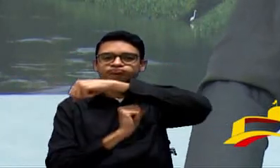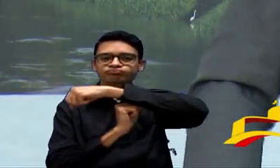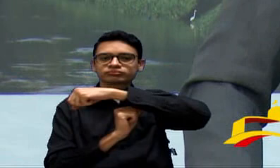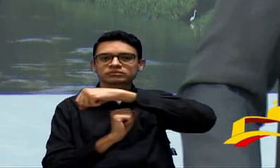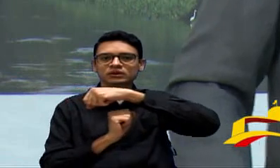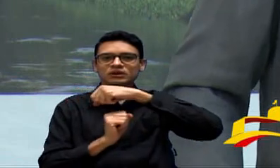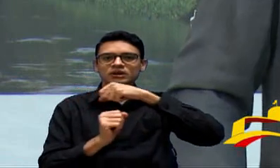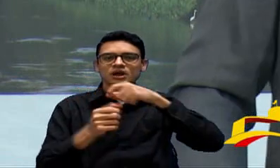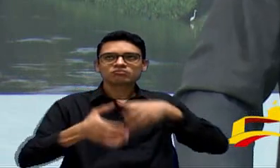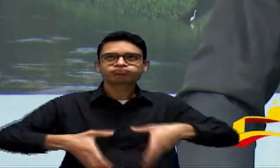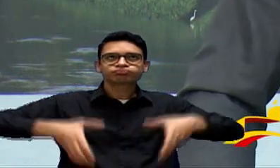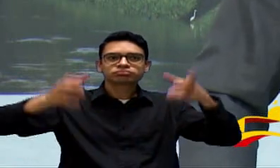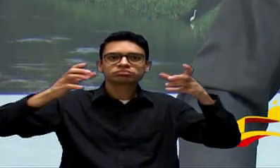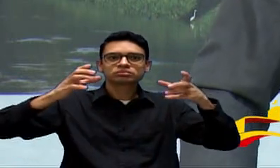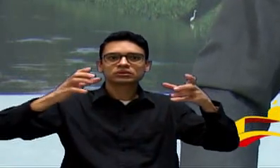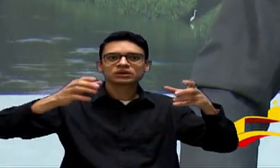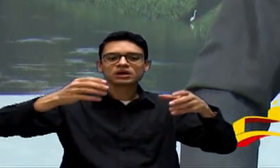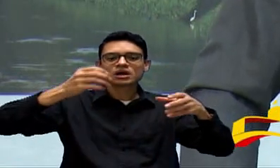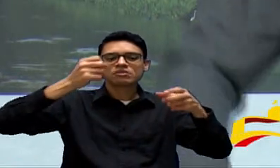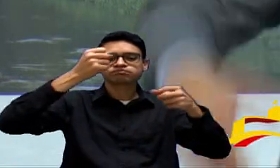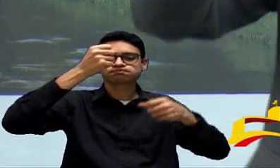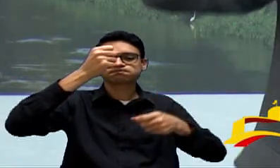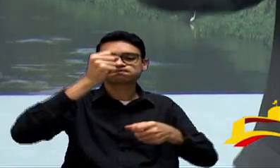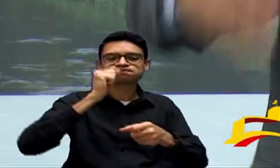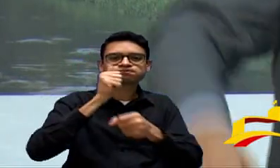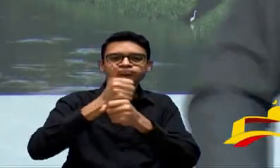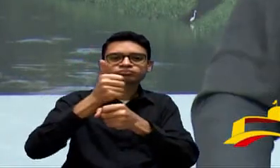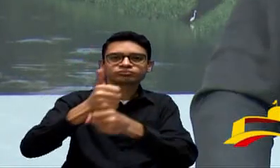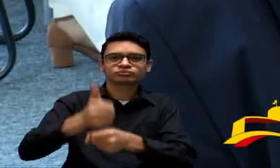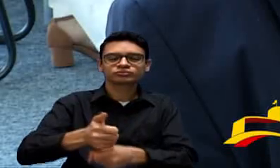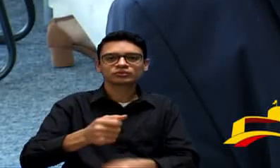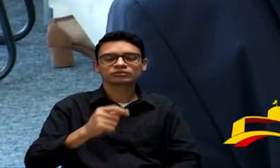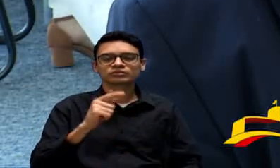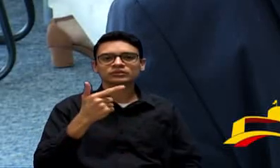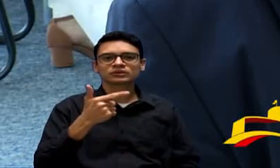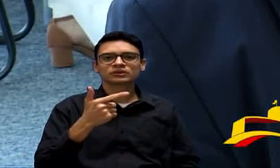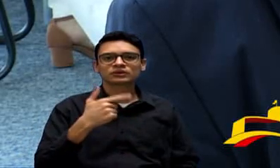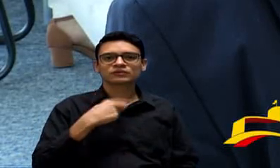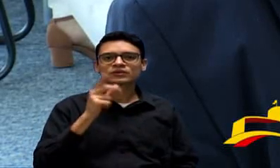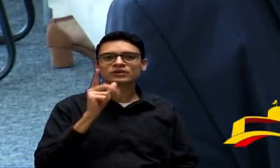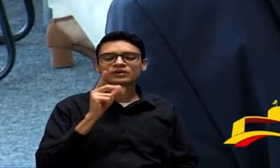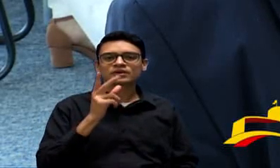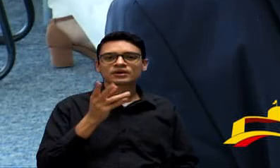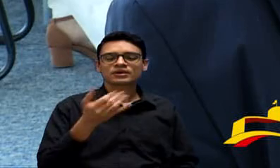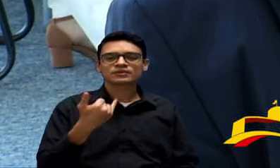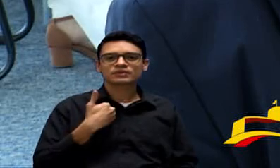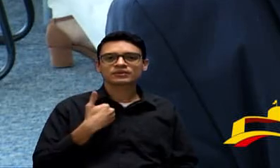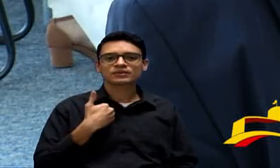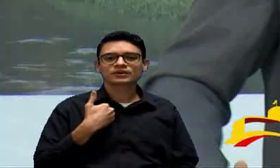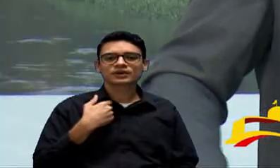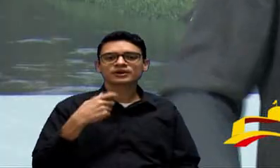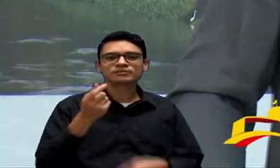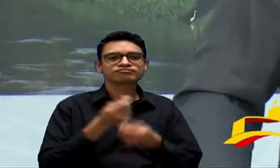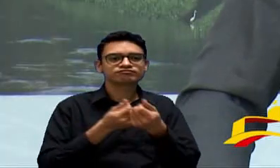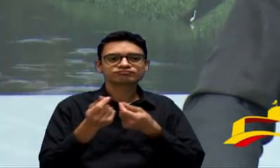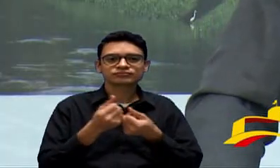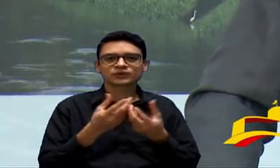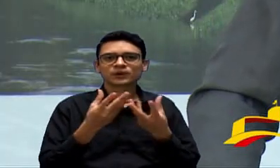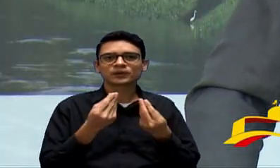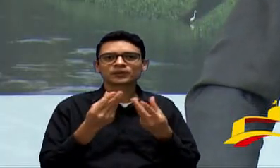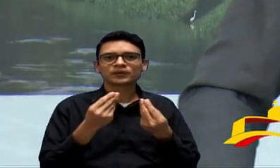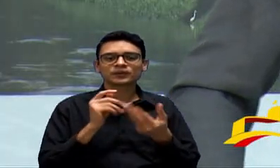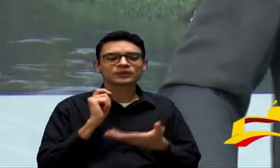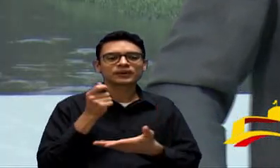Agora, falando com a prefeita me falou que economizou muito mais. Eu falei, mas ficou muito caro? Ela falou, não, se paga e paga